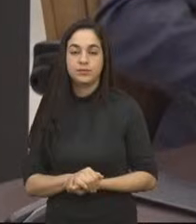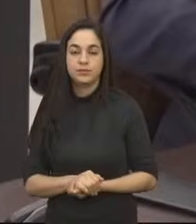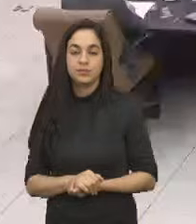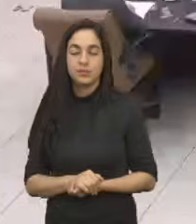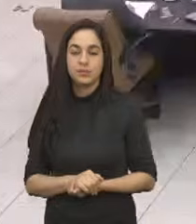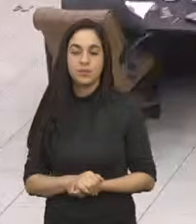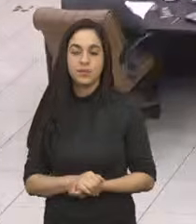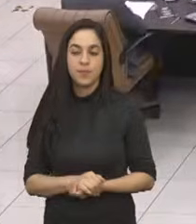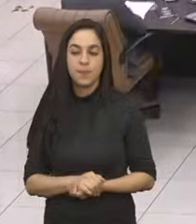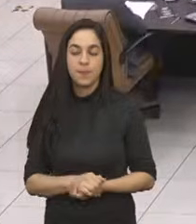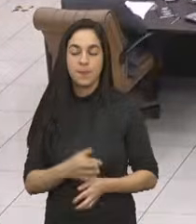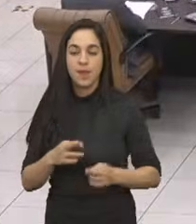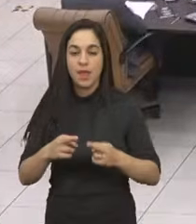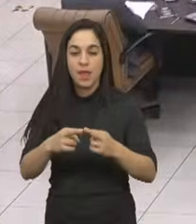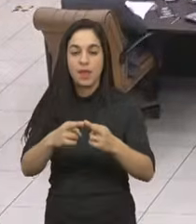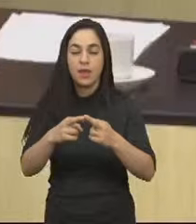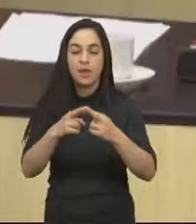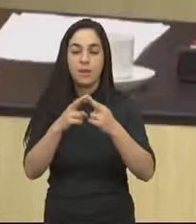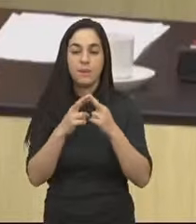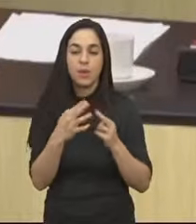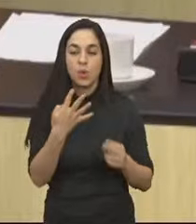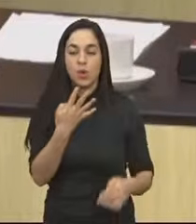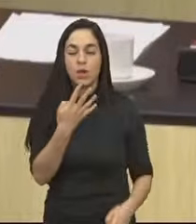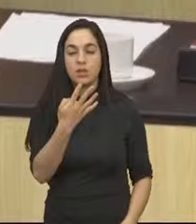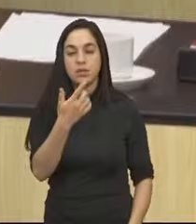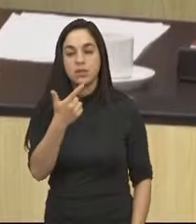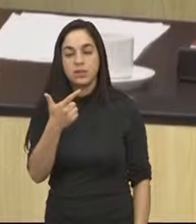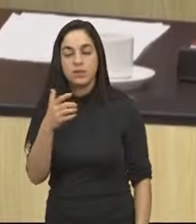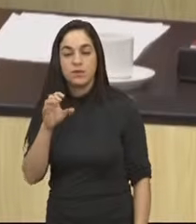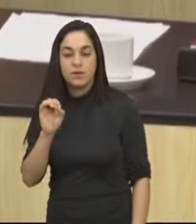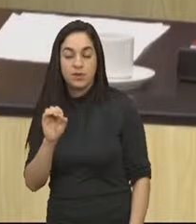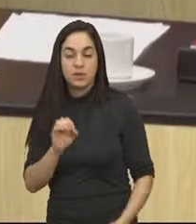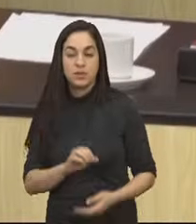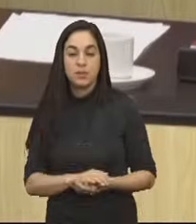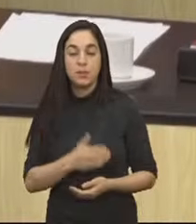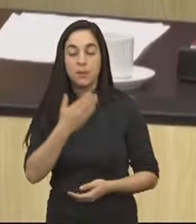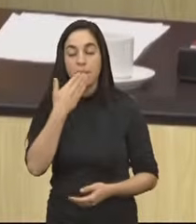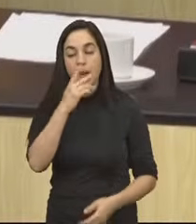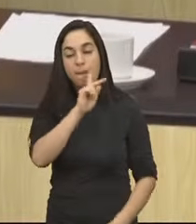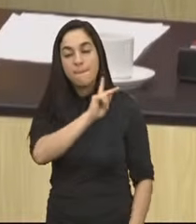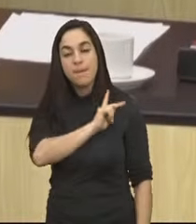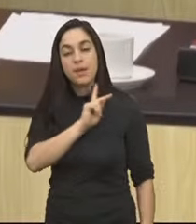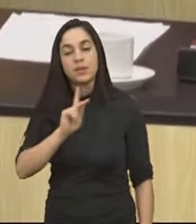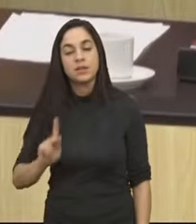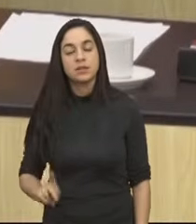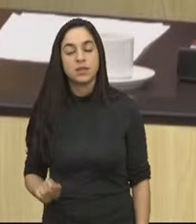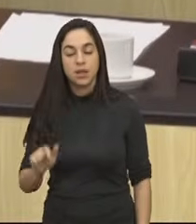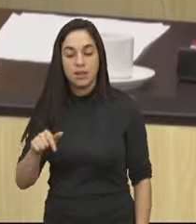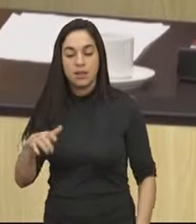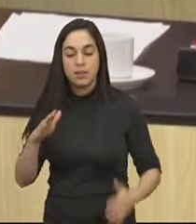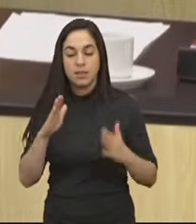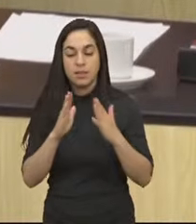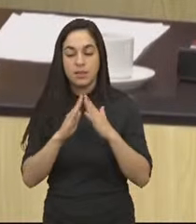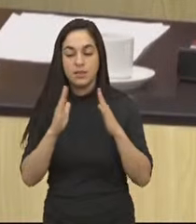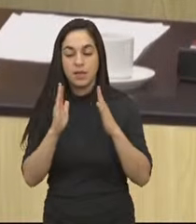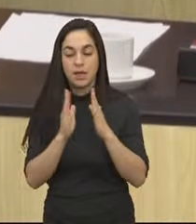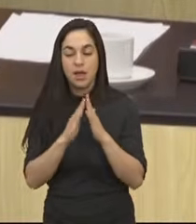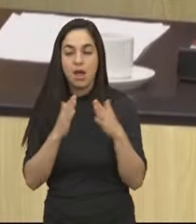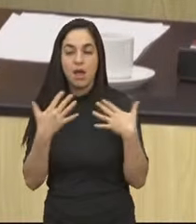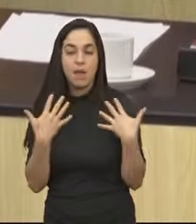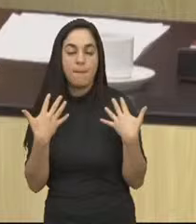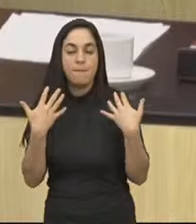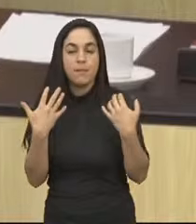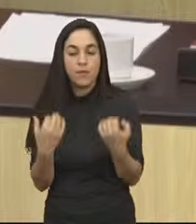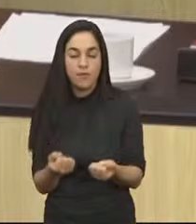Requerimento 420. Requeremos ao excelentíssimo senhor presidente desta casa, ouvido e aprovado pelo egrégio